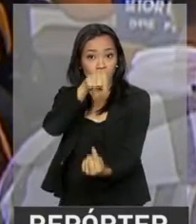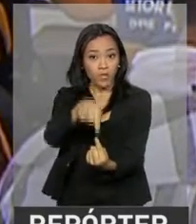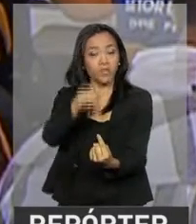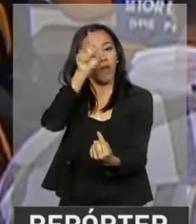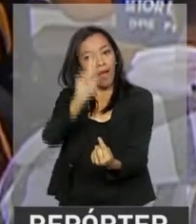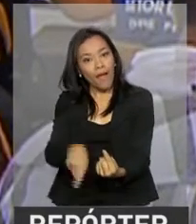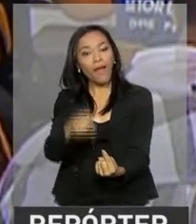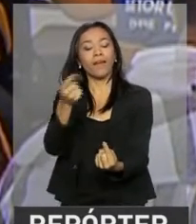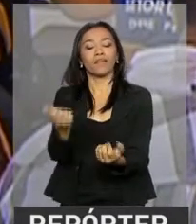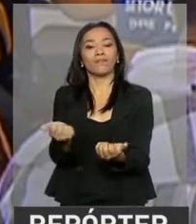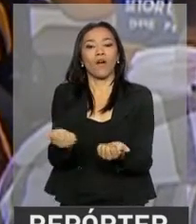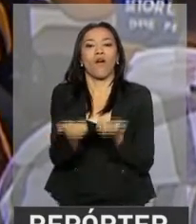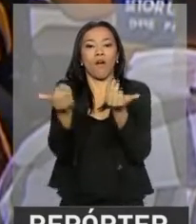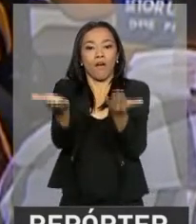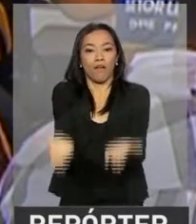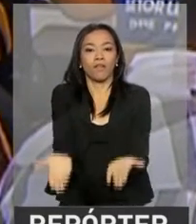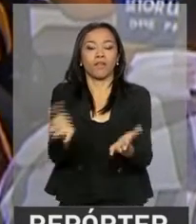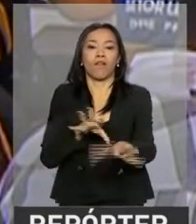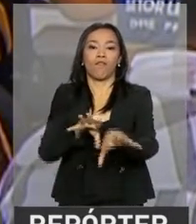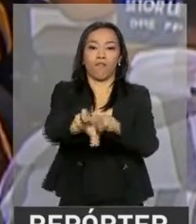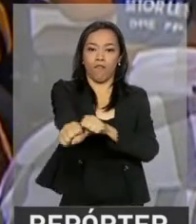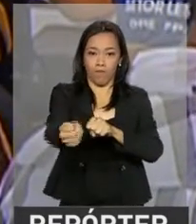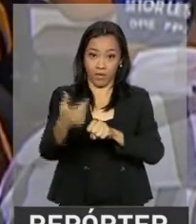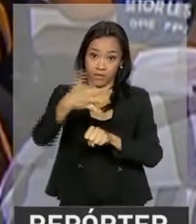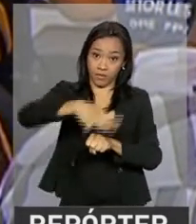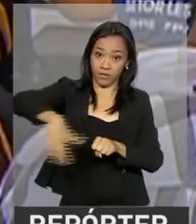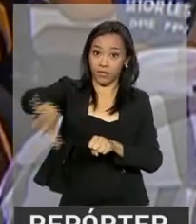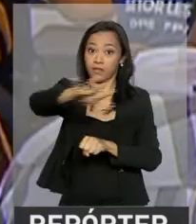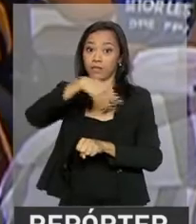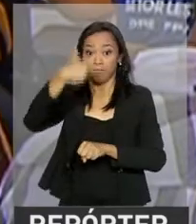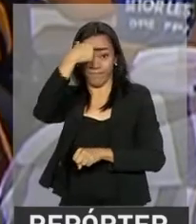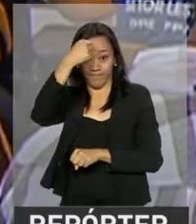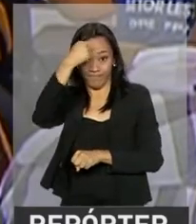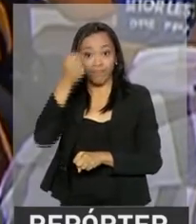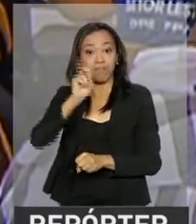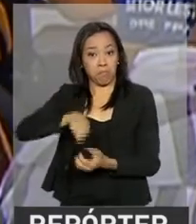financiar a graduação de alunos em cursos superiores pagos.